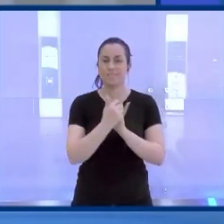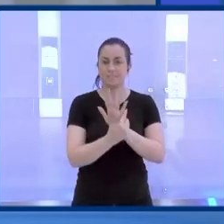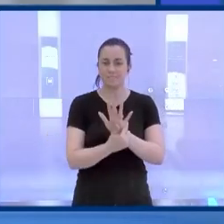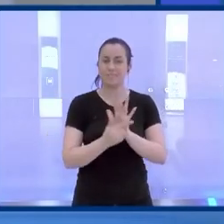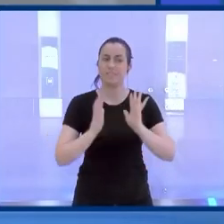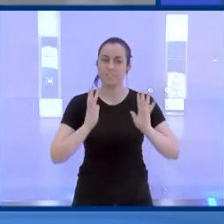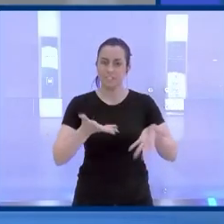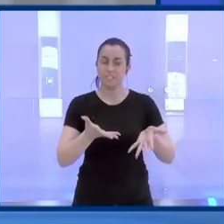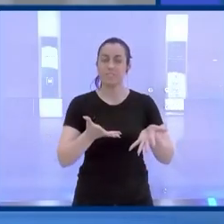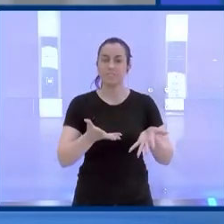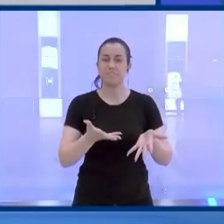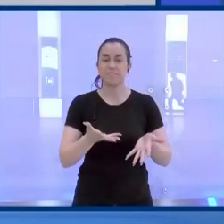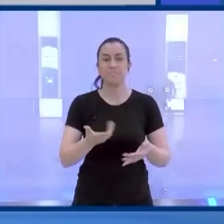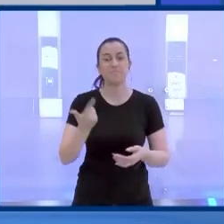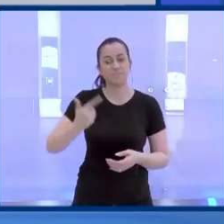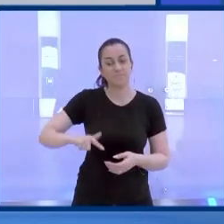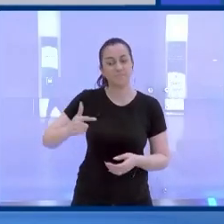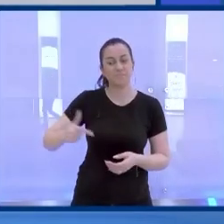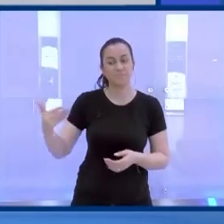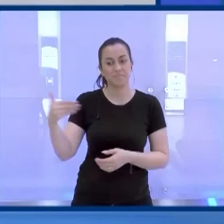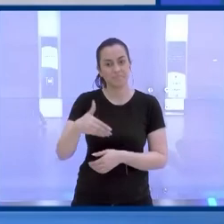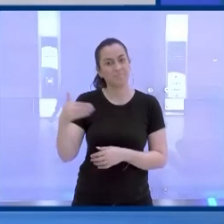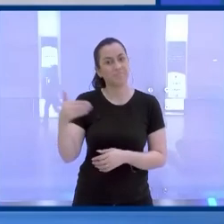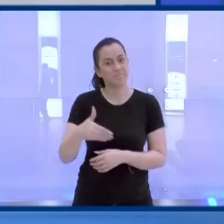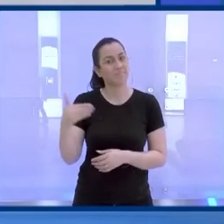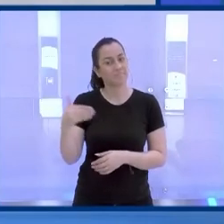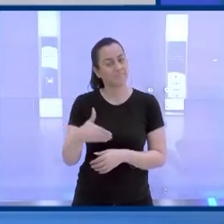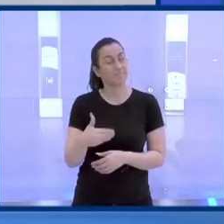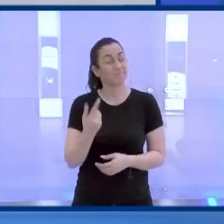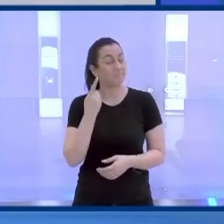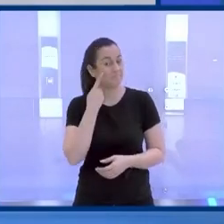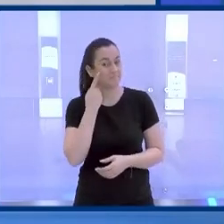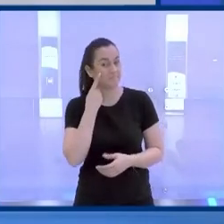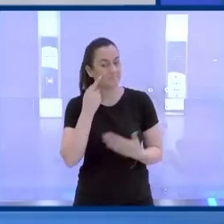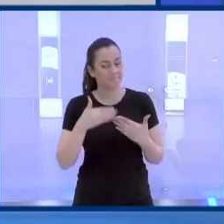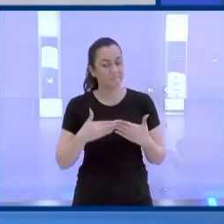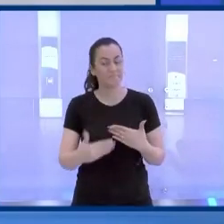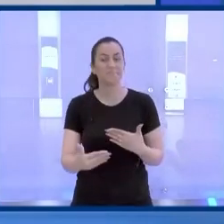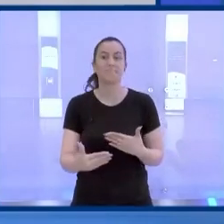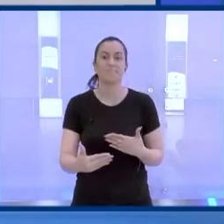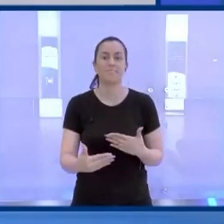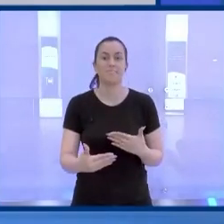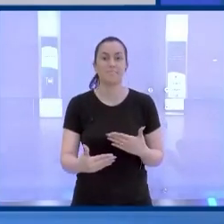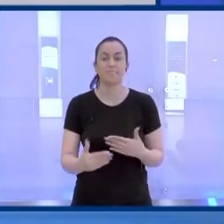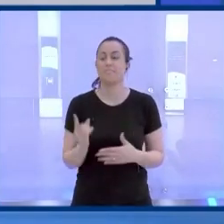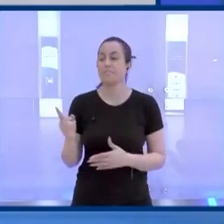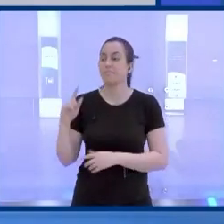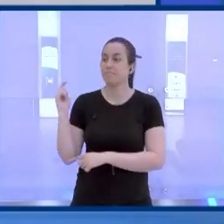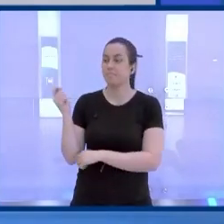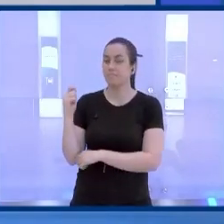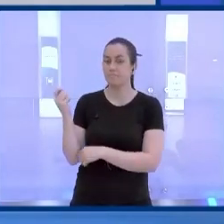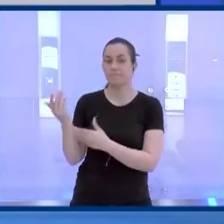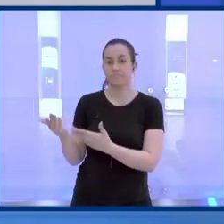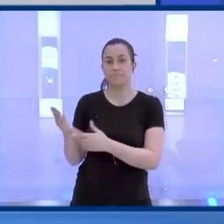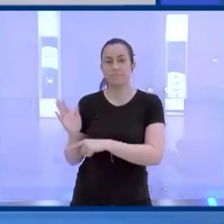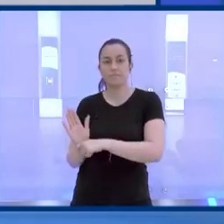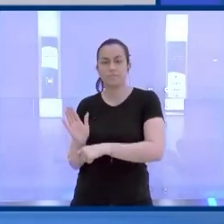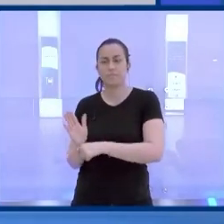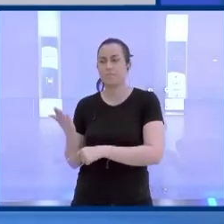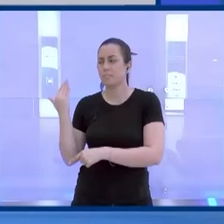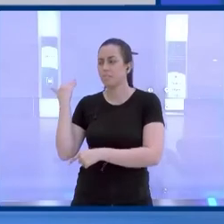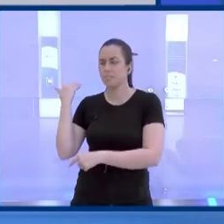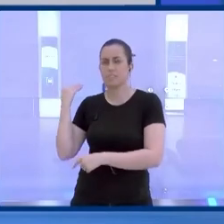que possamos modernizar o Estado do Rio Grande do Sul, um Estado que tinha lá em janeiro de 2019 uma situação em